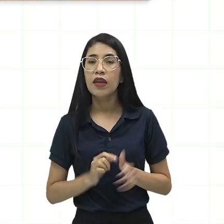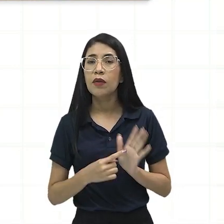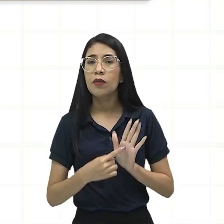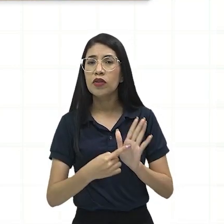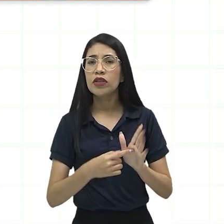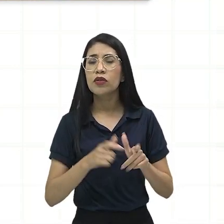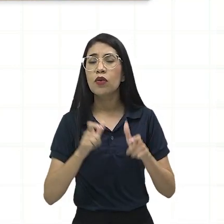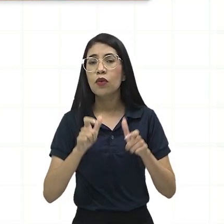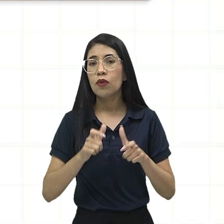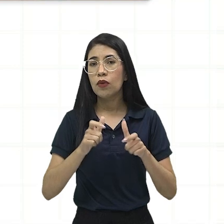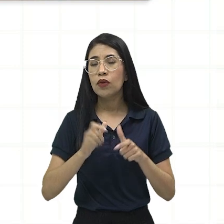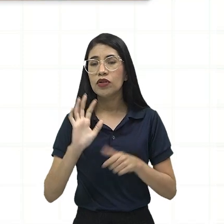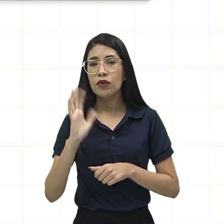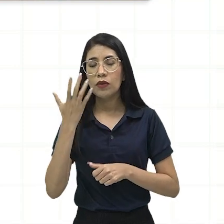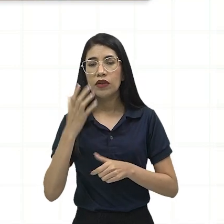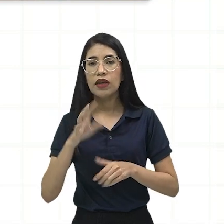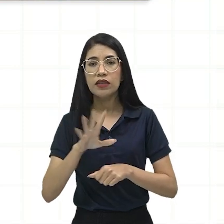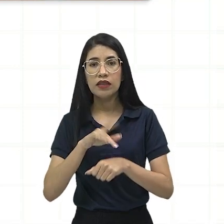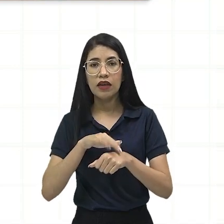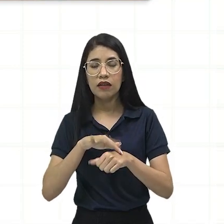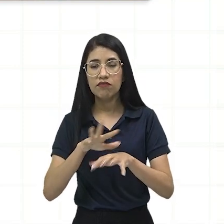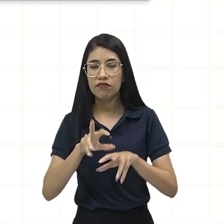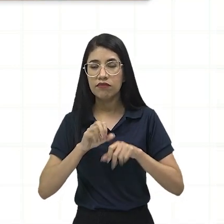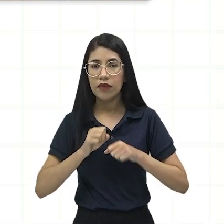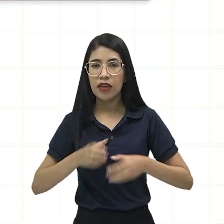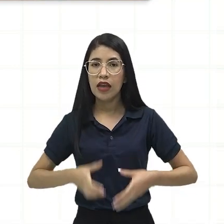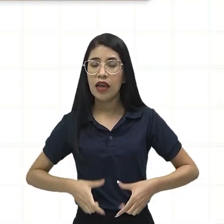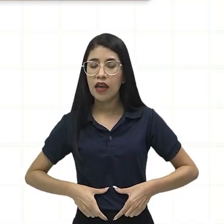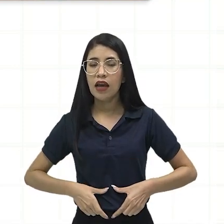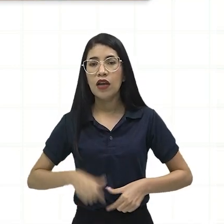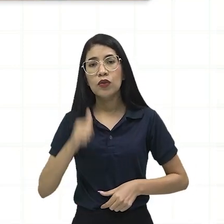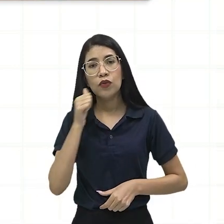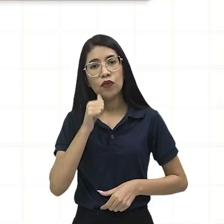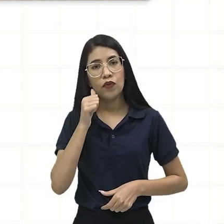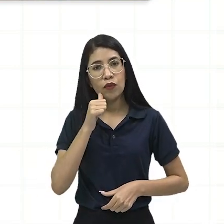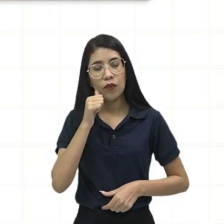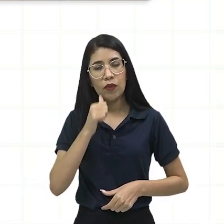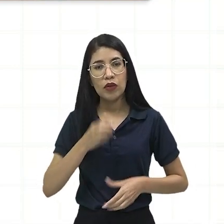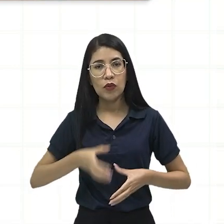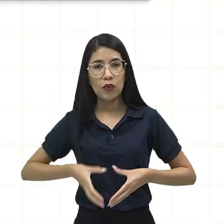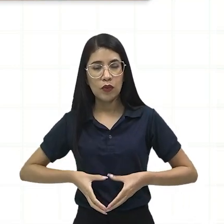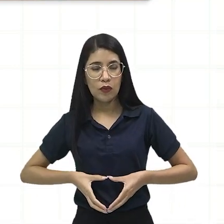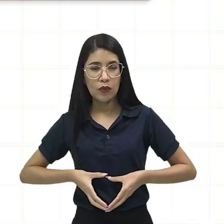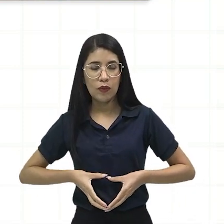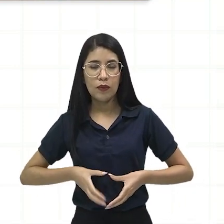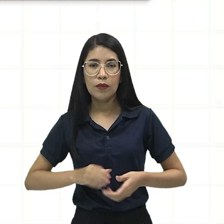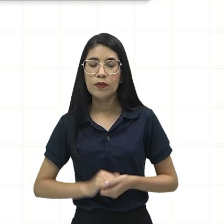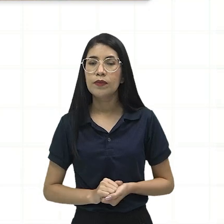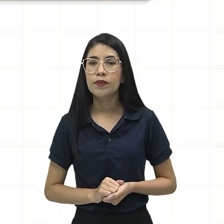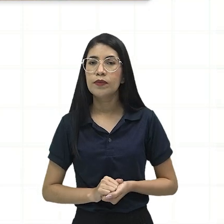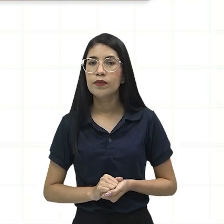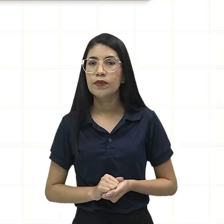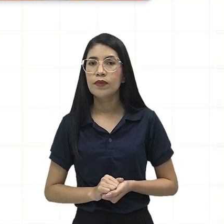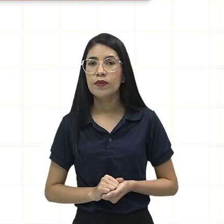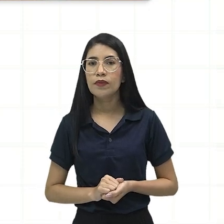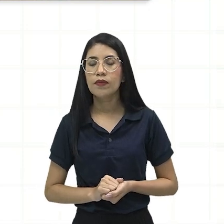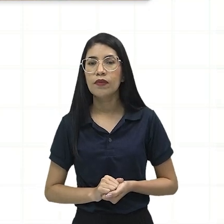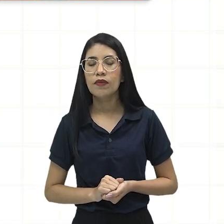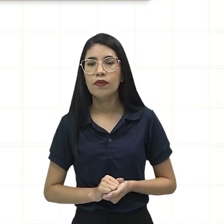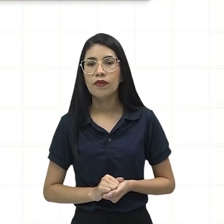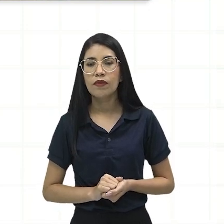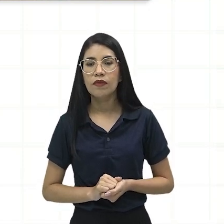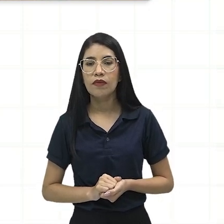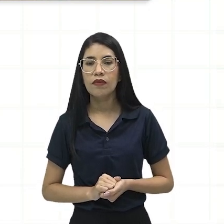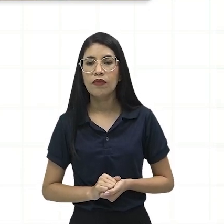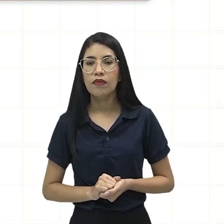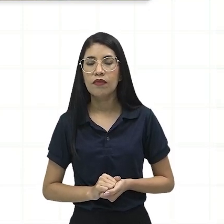aparelho reprodutor feminino, mais especificamente aqui no colo do útero, né, esse pontinho vermelho aí